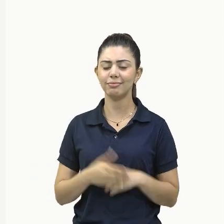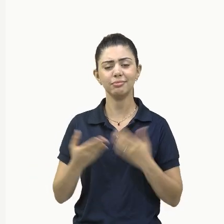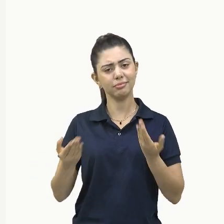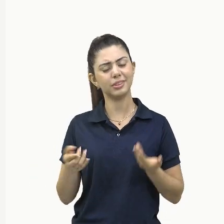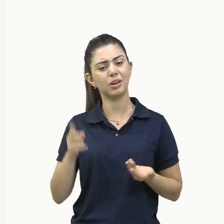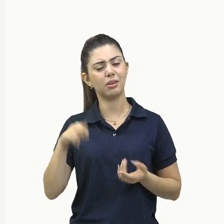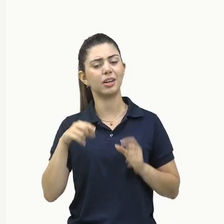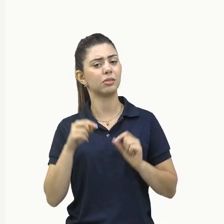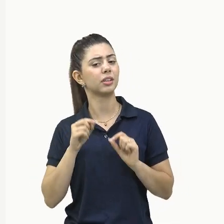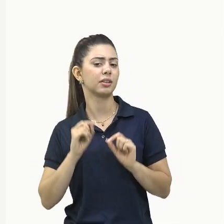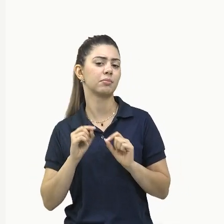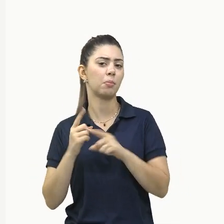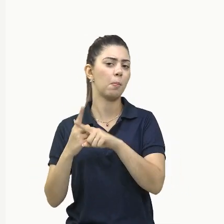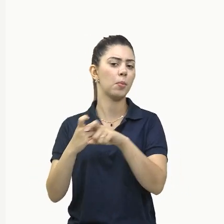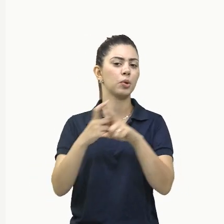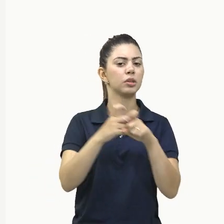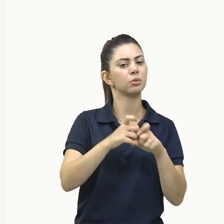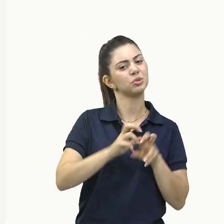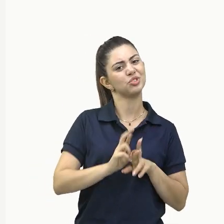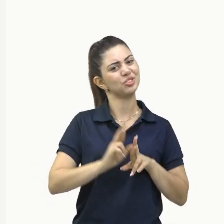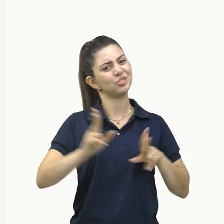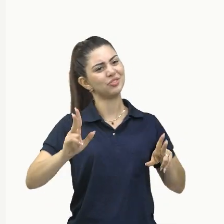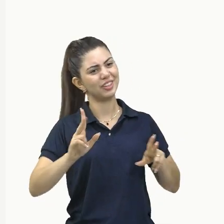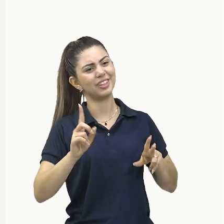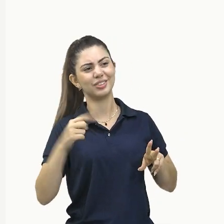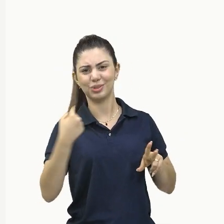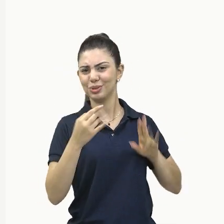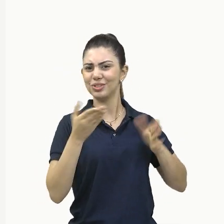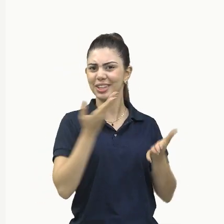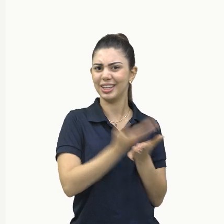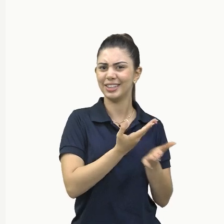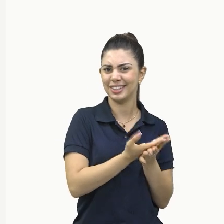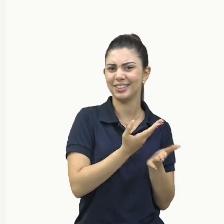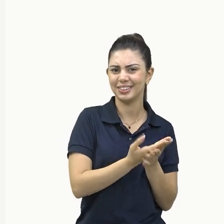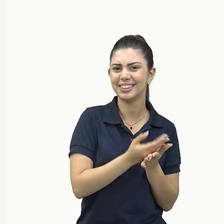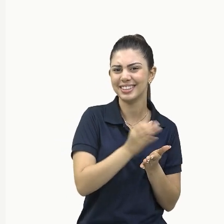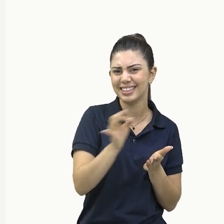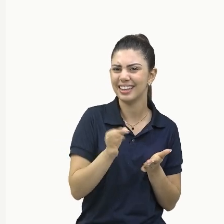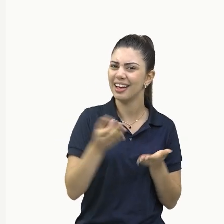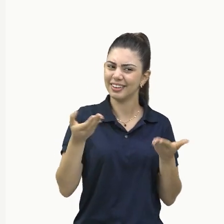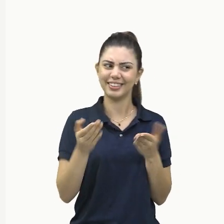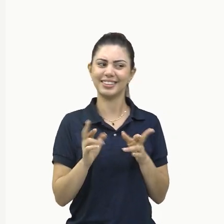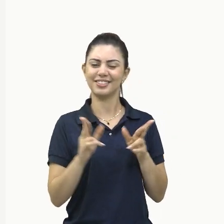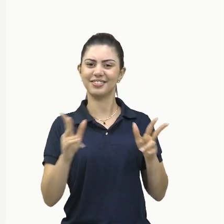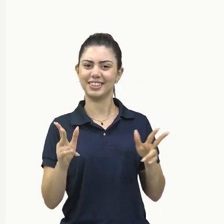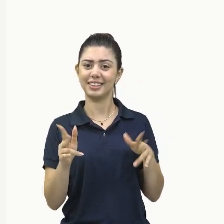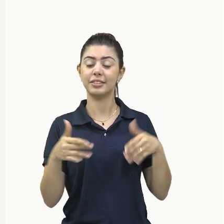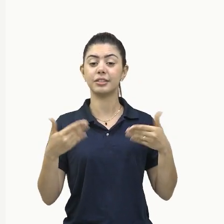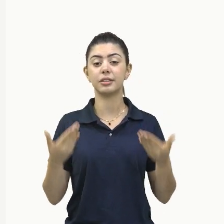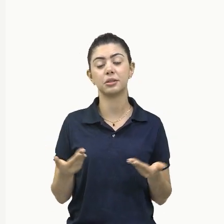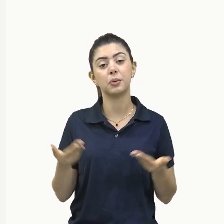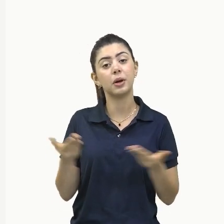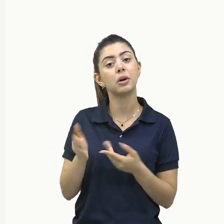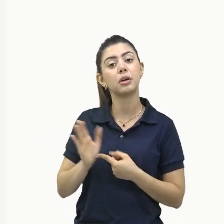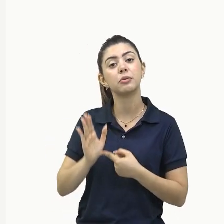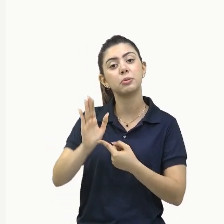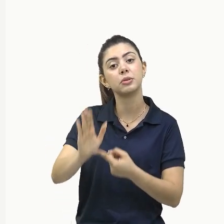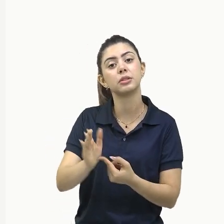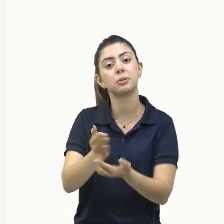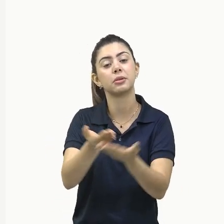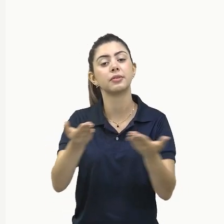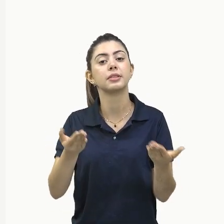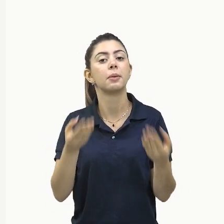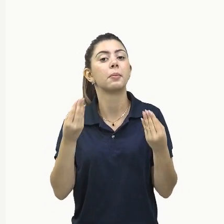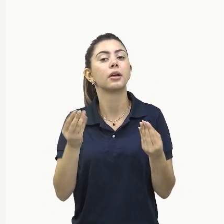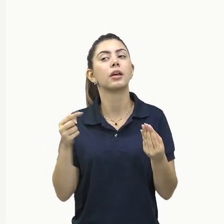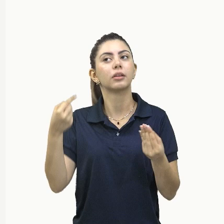atípico dos polinômios que nós estávamos acostumados a trabalhar. Então, isso daqui está sendo colocado para que a gente tenha, né,